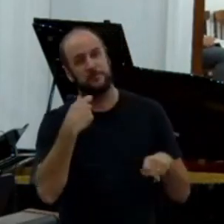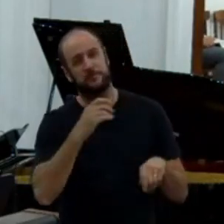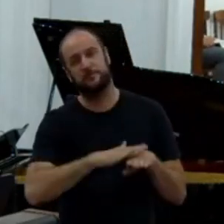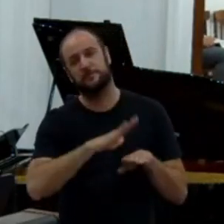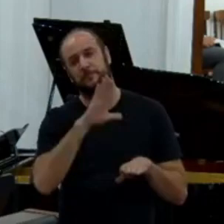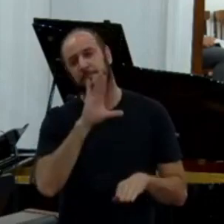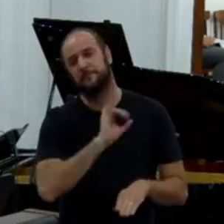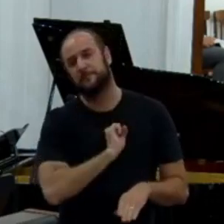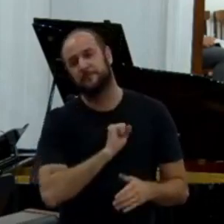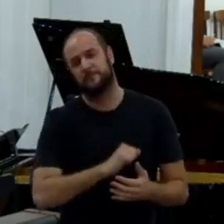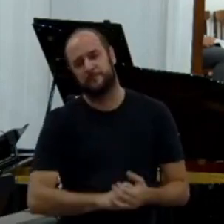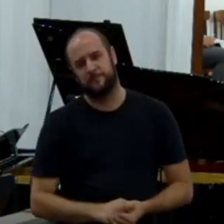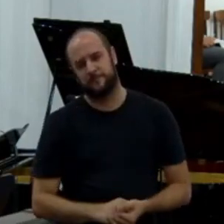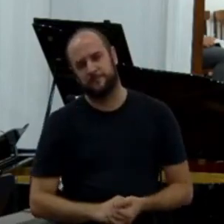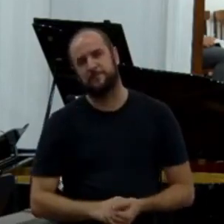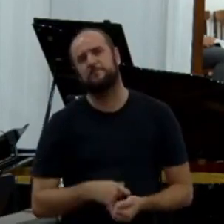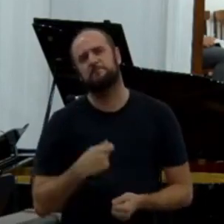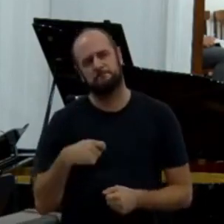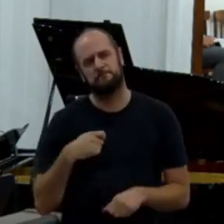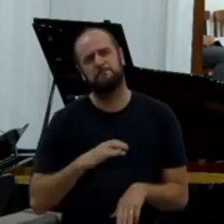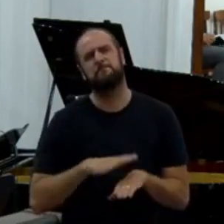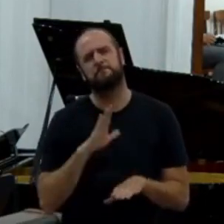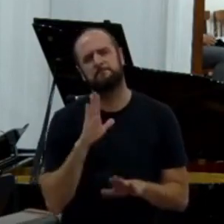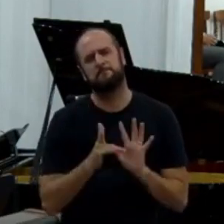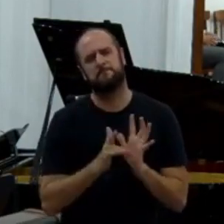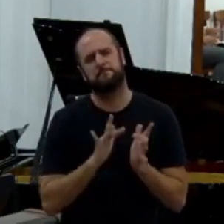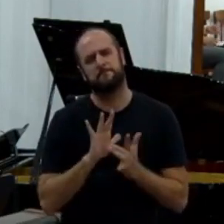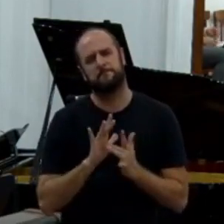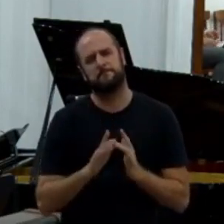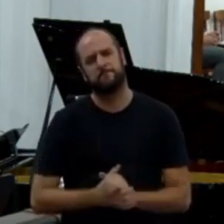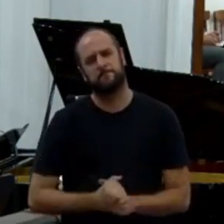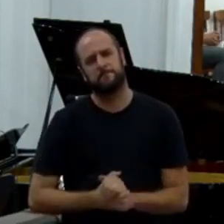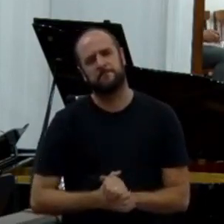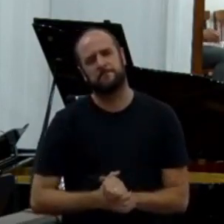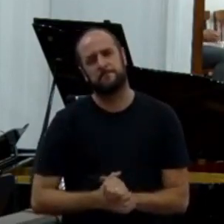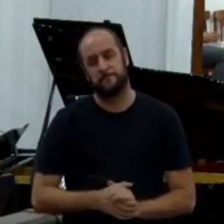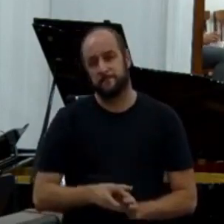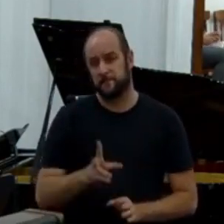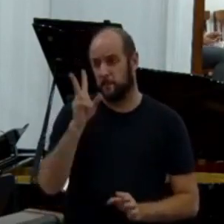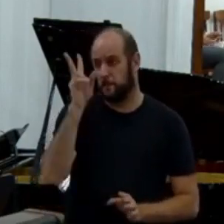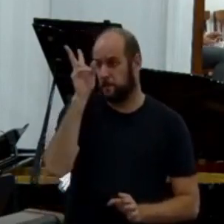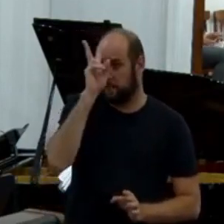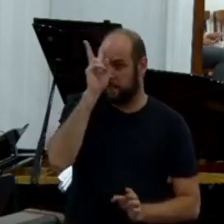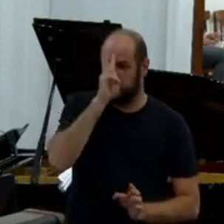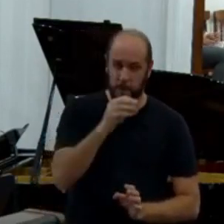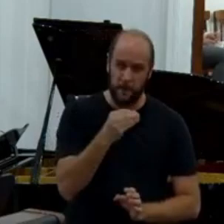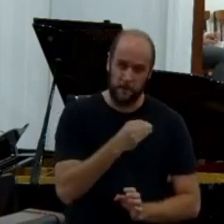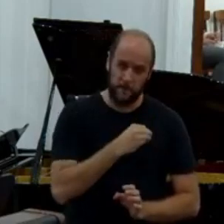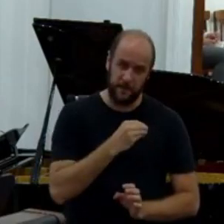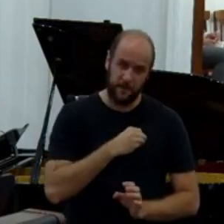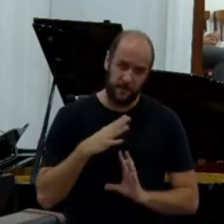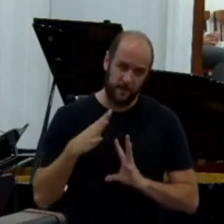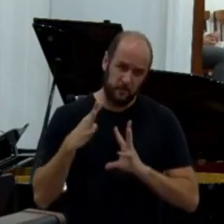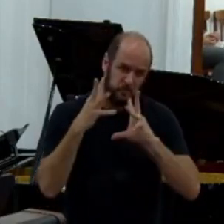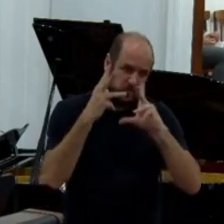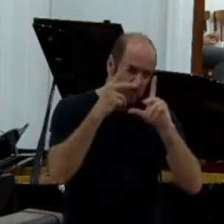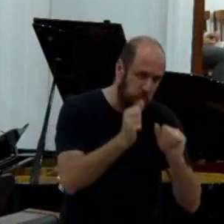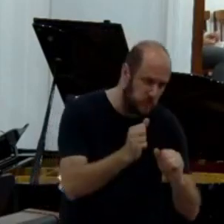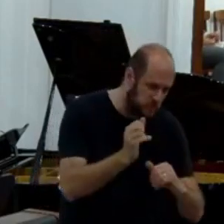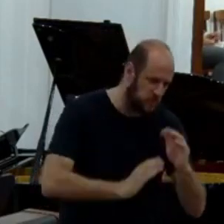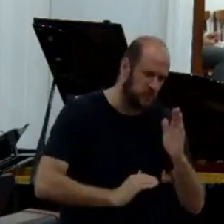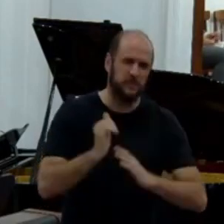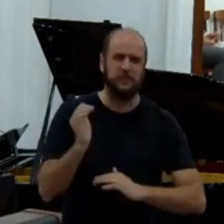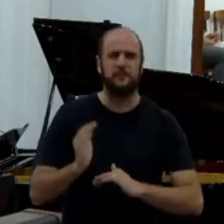amor. De Jesus. Lembre-se que todos os seus pecados